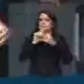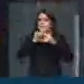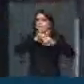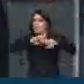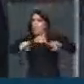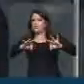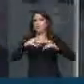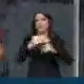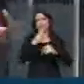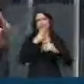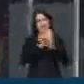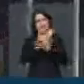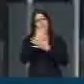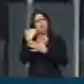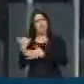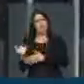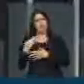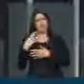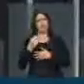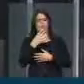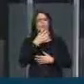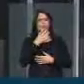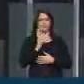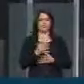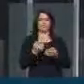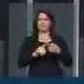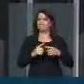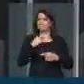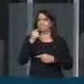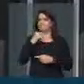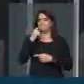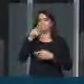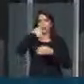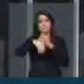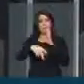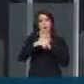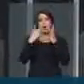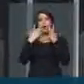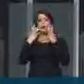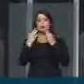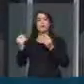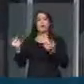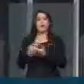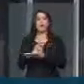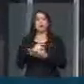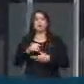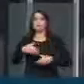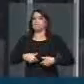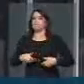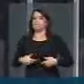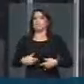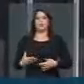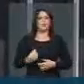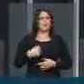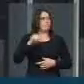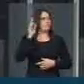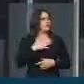bastante conhecidos e populares, não conseguem mais viver da sua arte, passam literalmente fome no